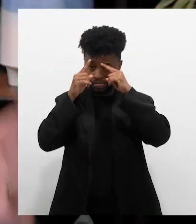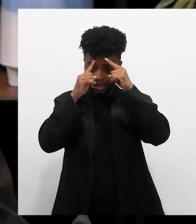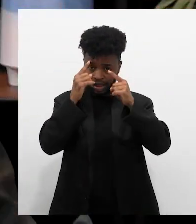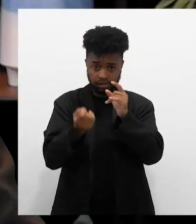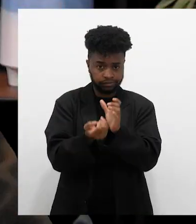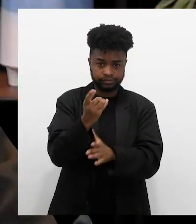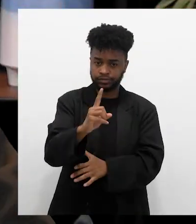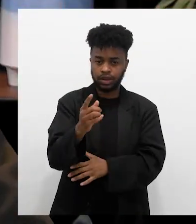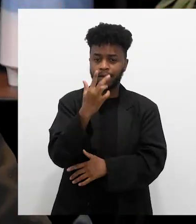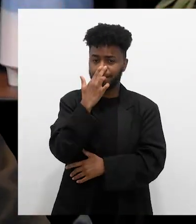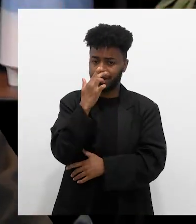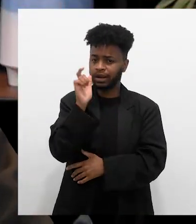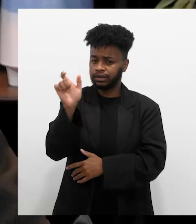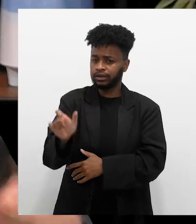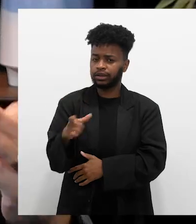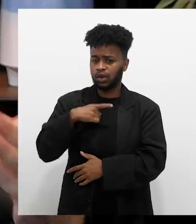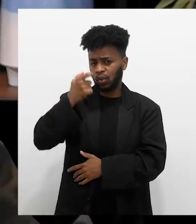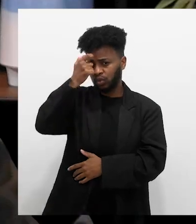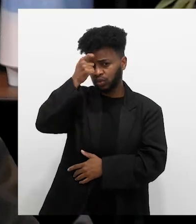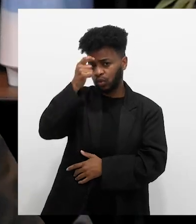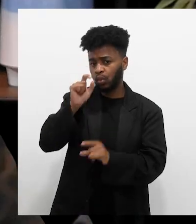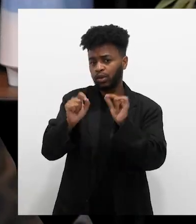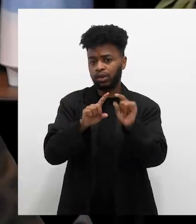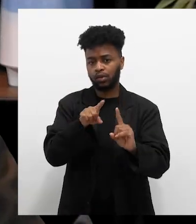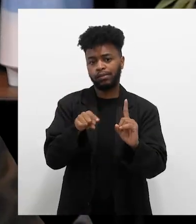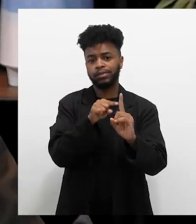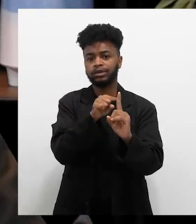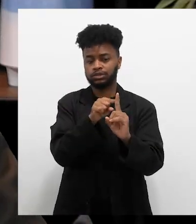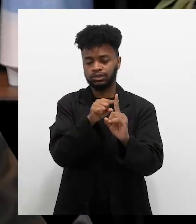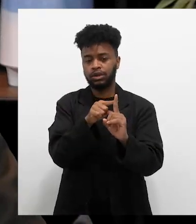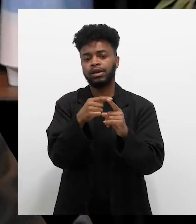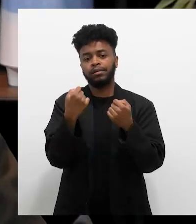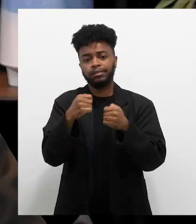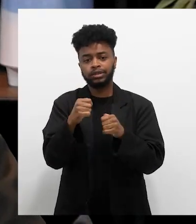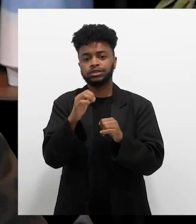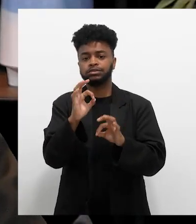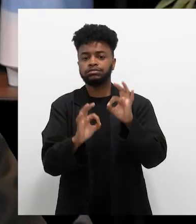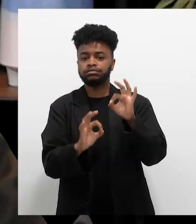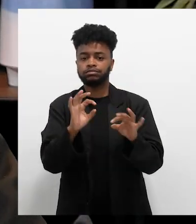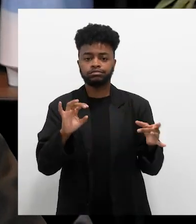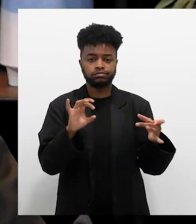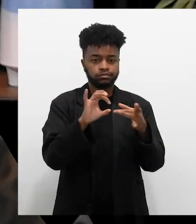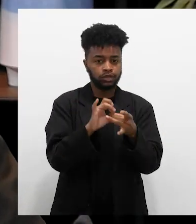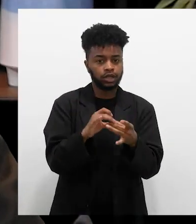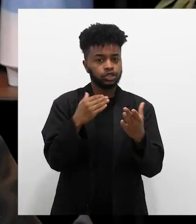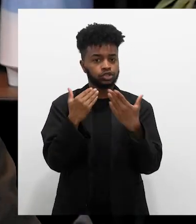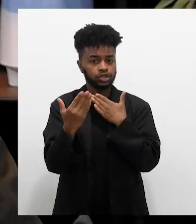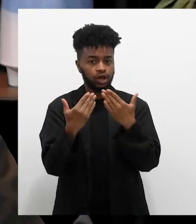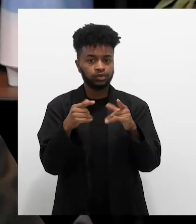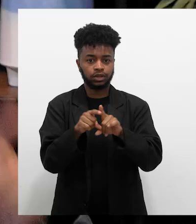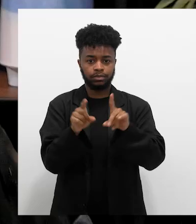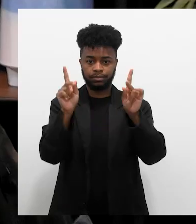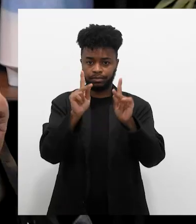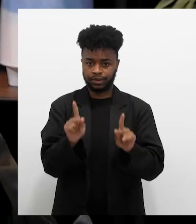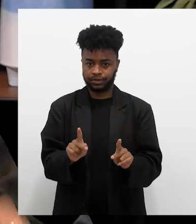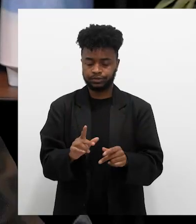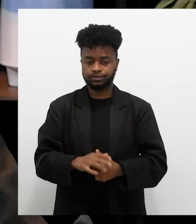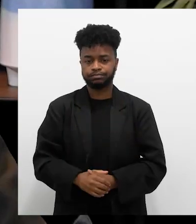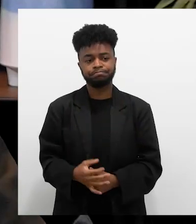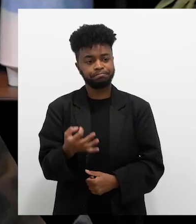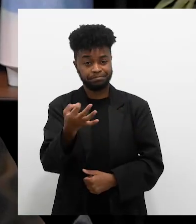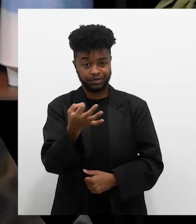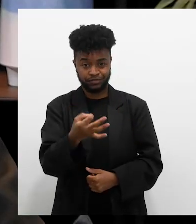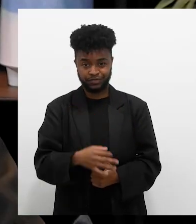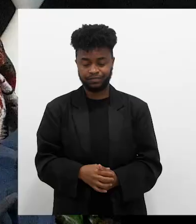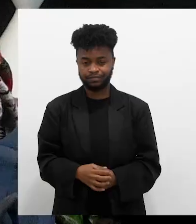ideias, etc. Parece ser um homem muito consciente de sua missão, uma missão de construção de pontes, de diálogo e de